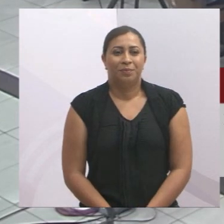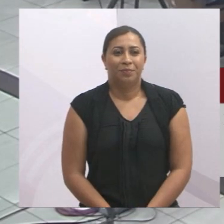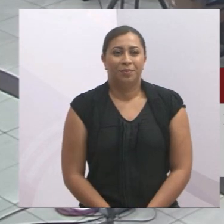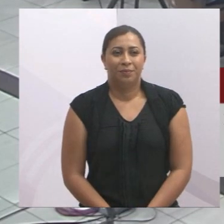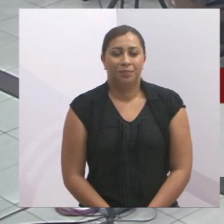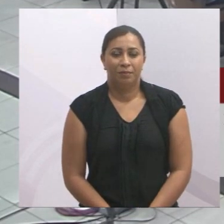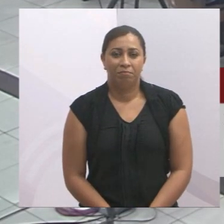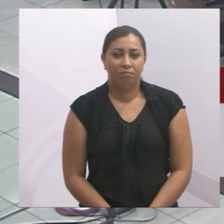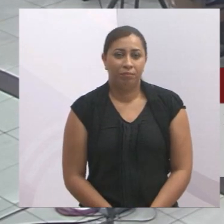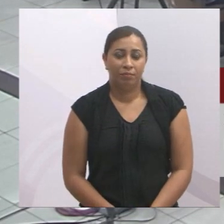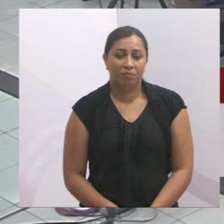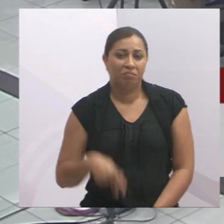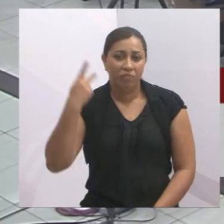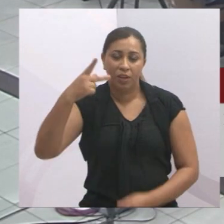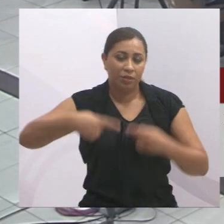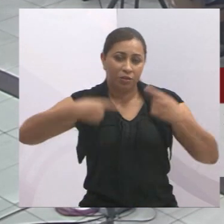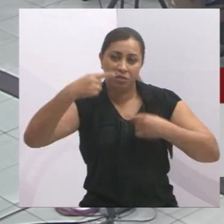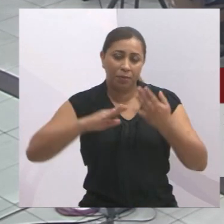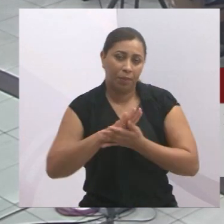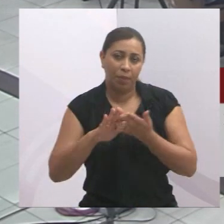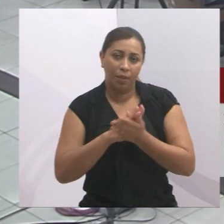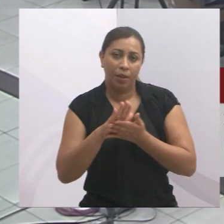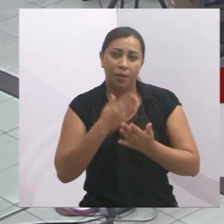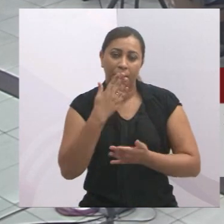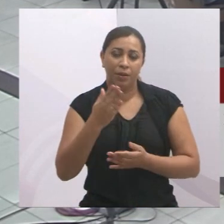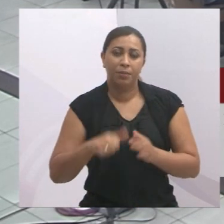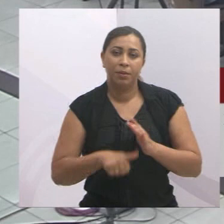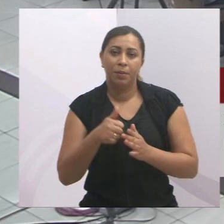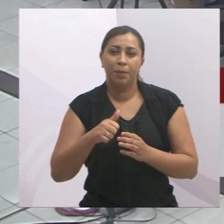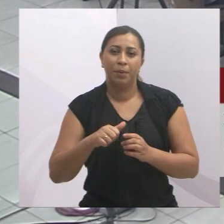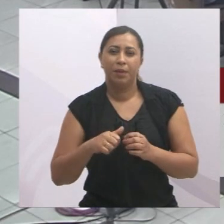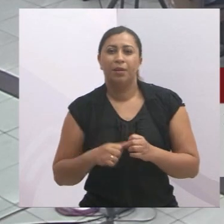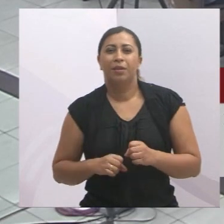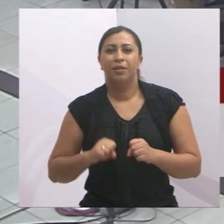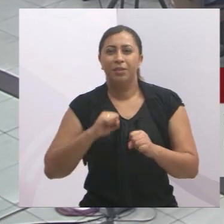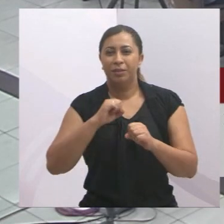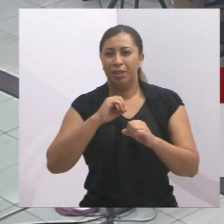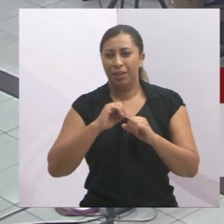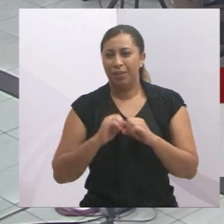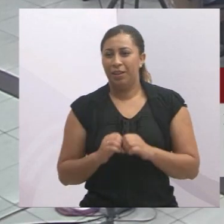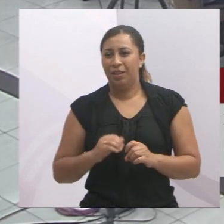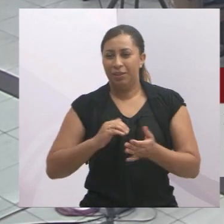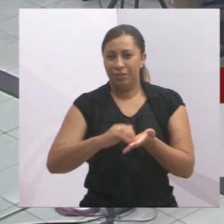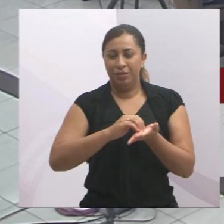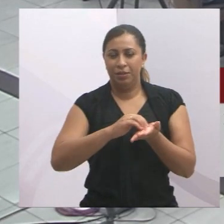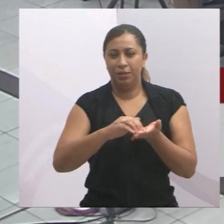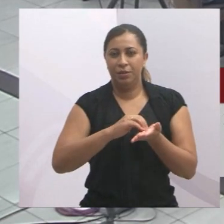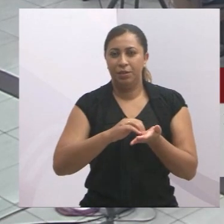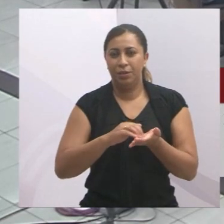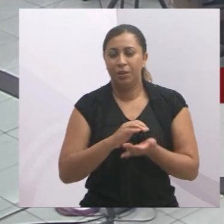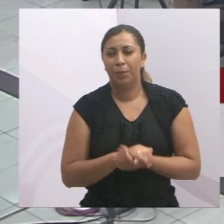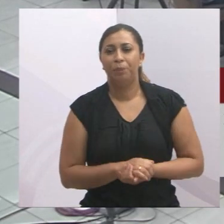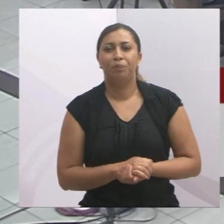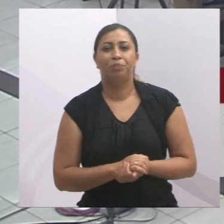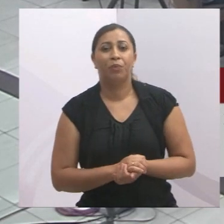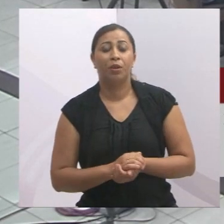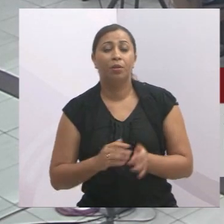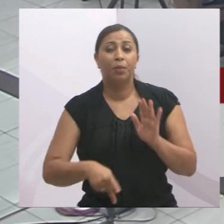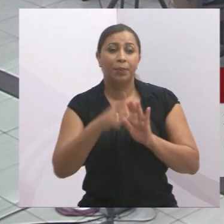Não havendo mais nenhum vereador desejando discutir a matéria, peço ao primeiro secretário que proceda à votação nominal do projeto na forma